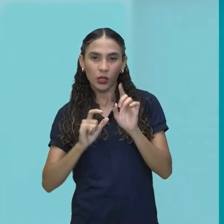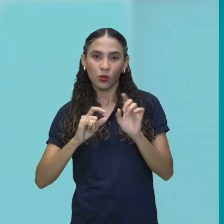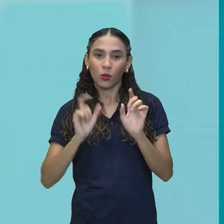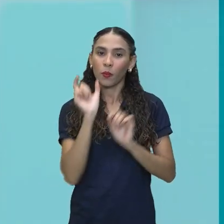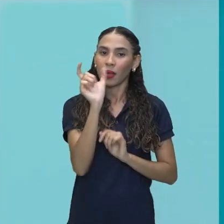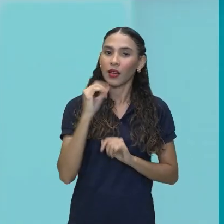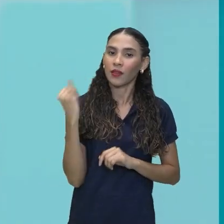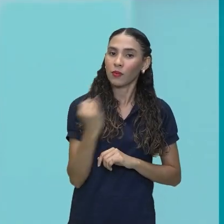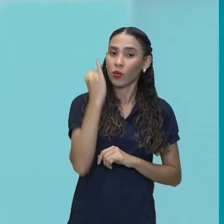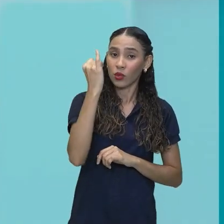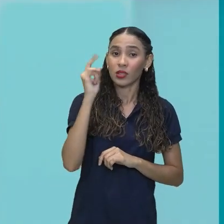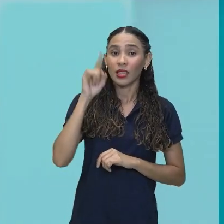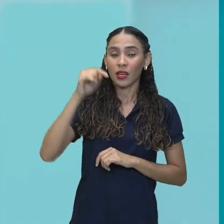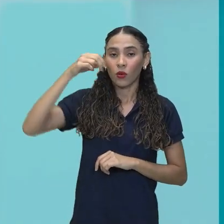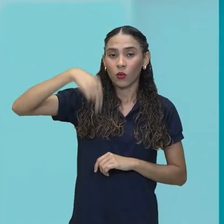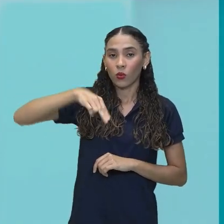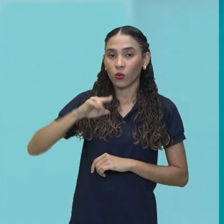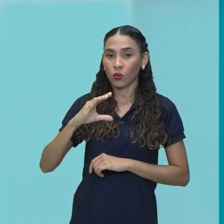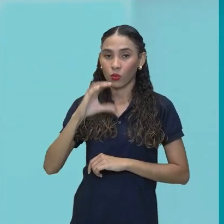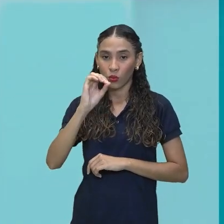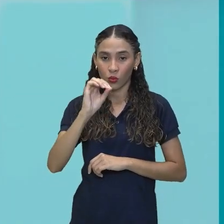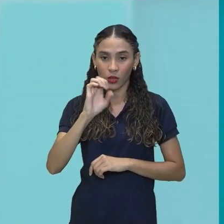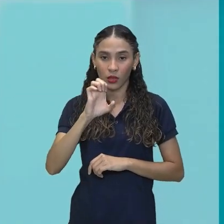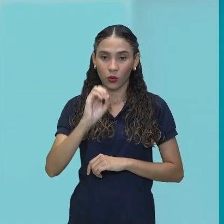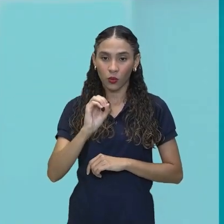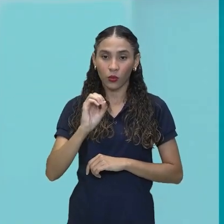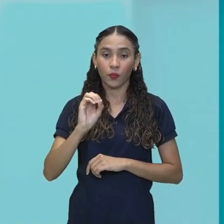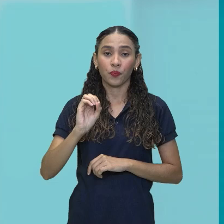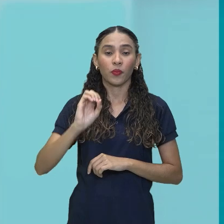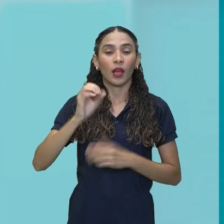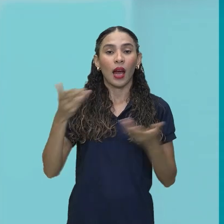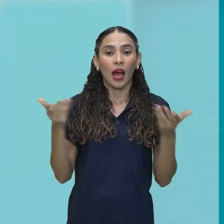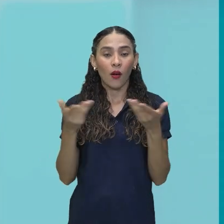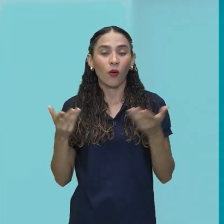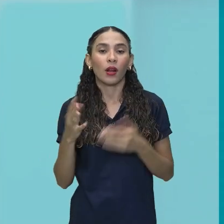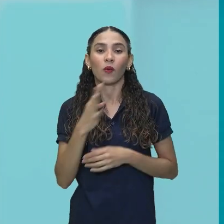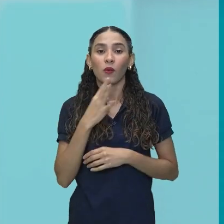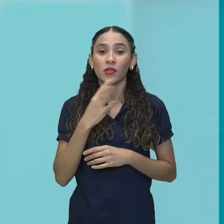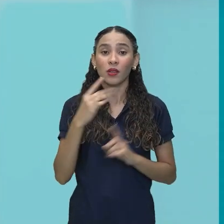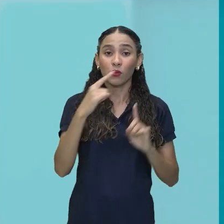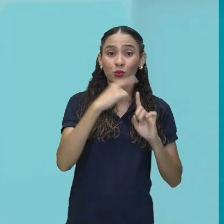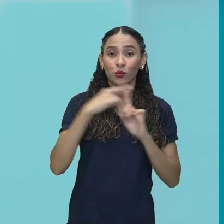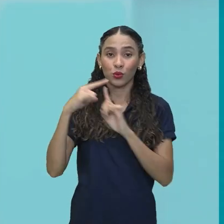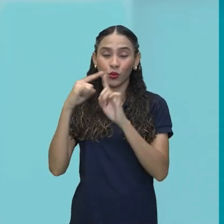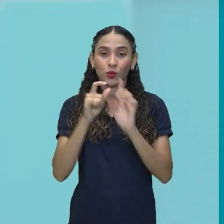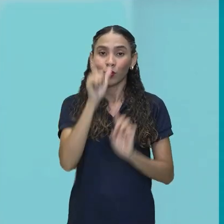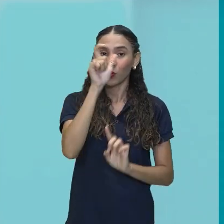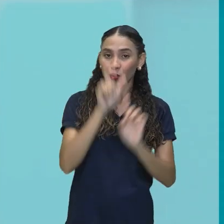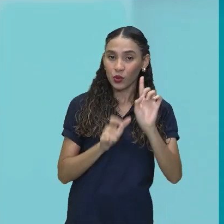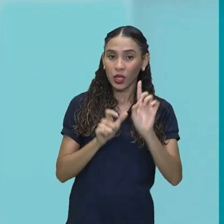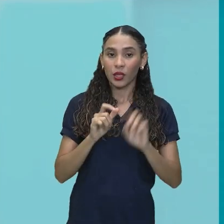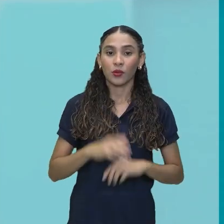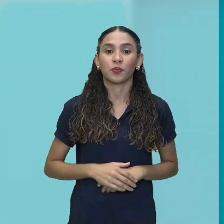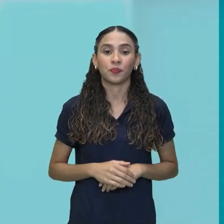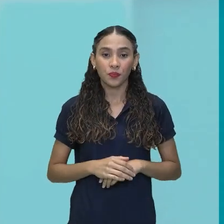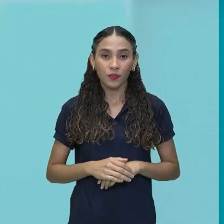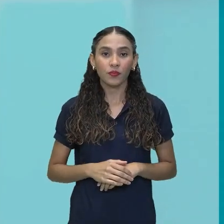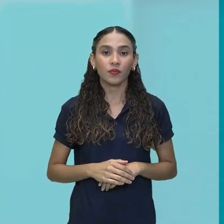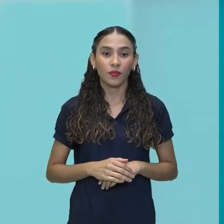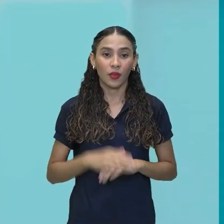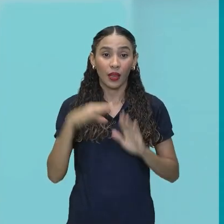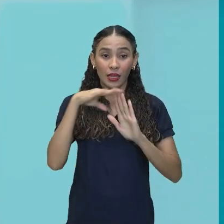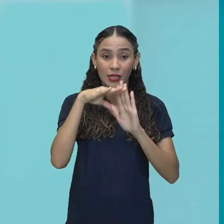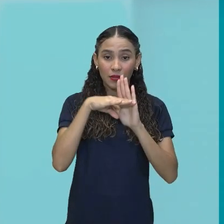que é o núcleo, nós vamos avançar. Vamos agora conhecer os tipos de sujeito, que é justamente a nossa